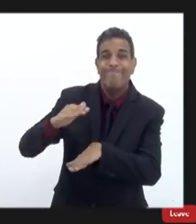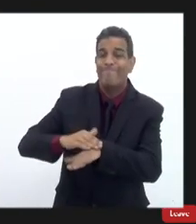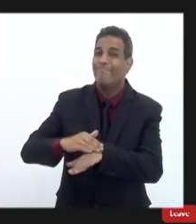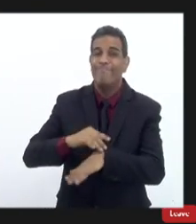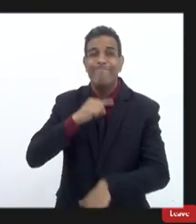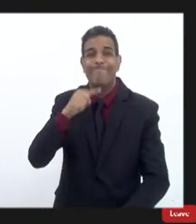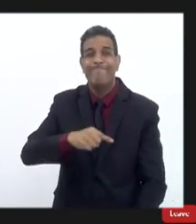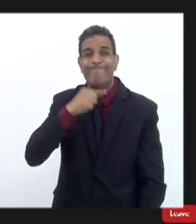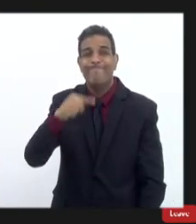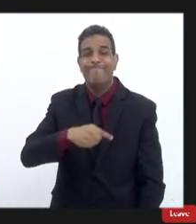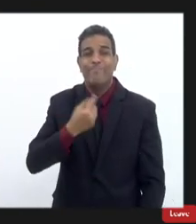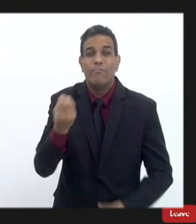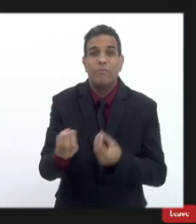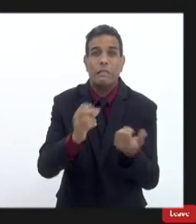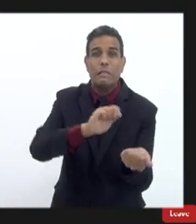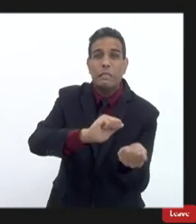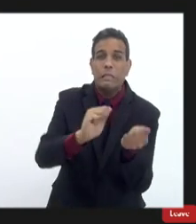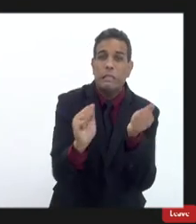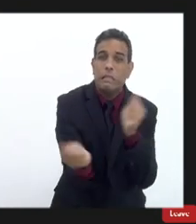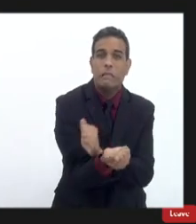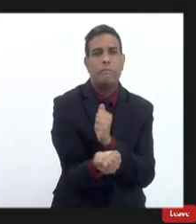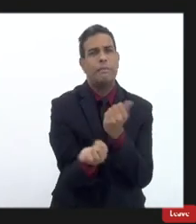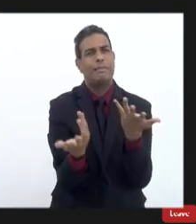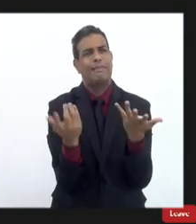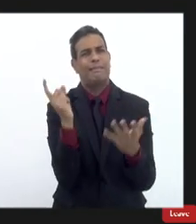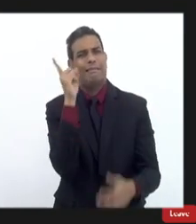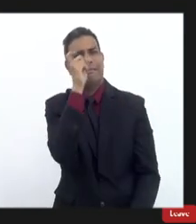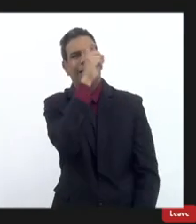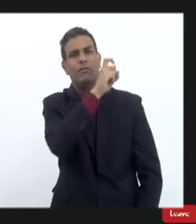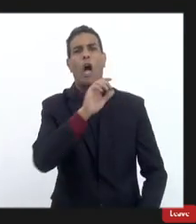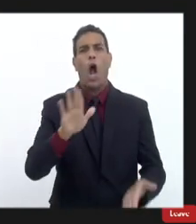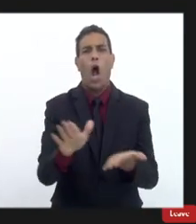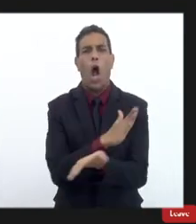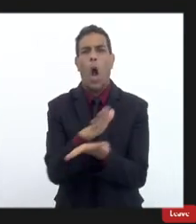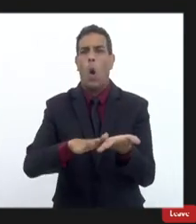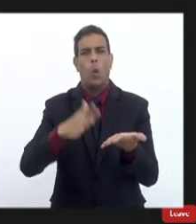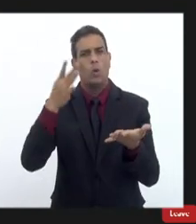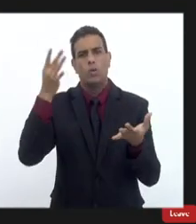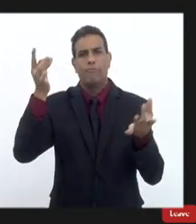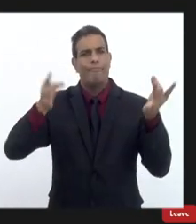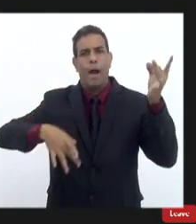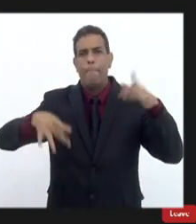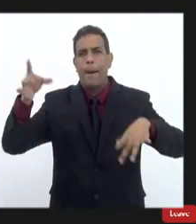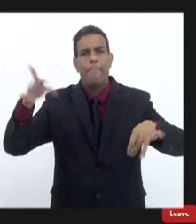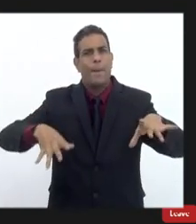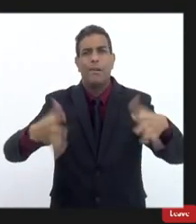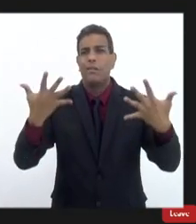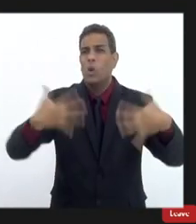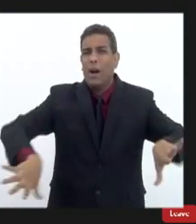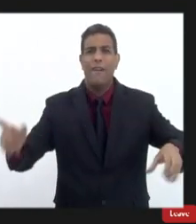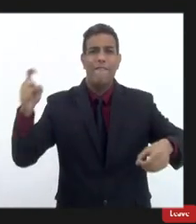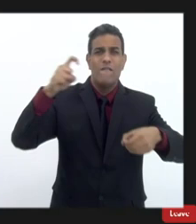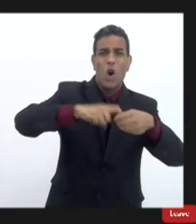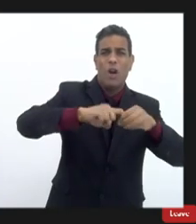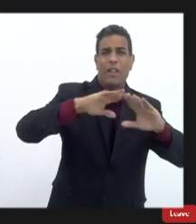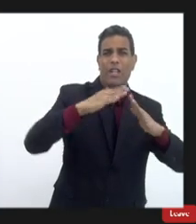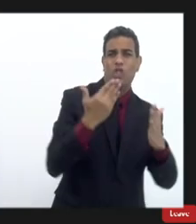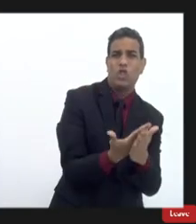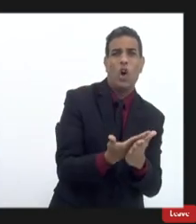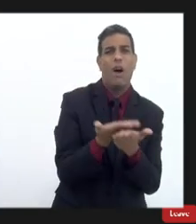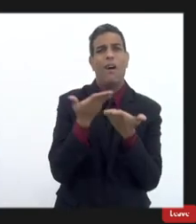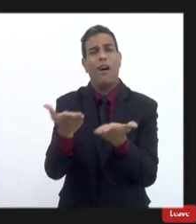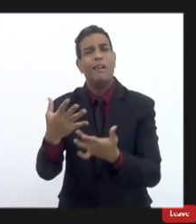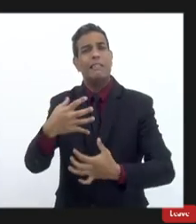do nosso estado tem que se adaptar a isso, né? Muitos abandonaram a escola devido a essa triste realidade, né? Algumas